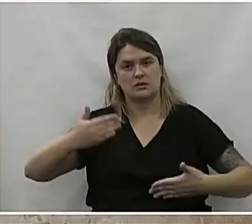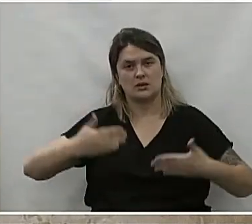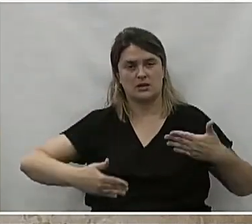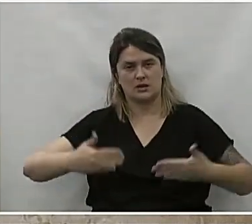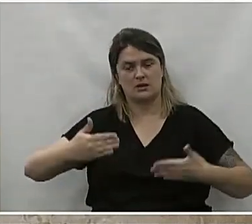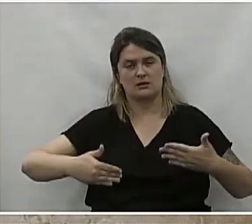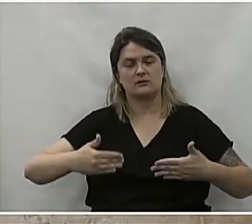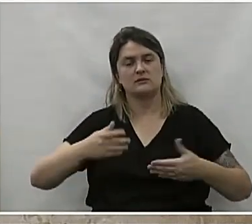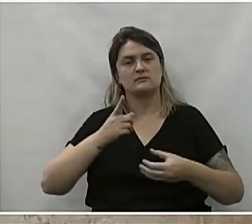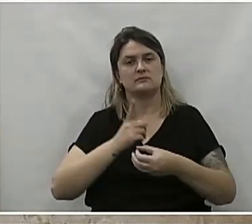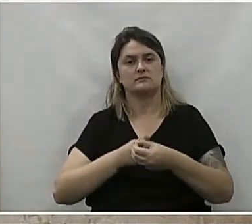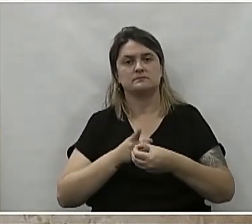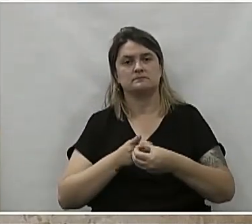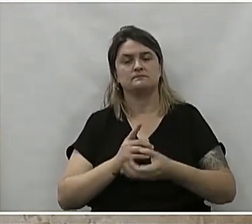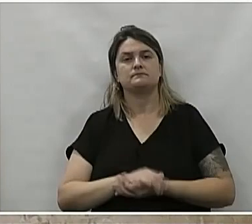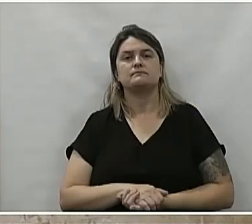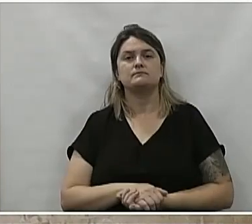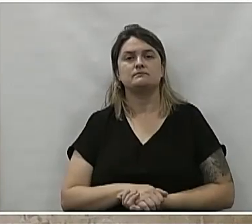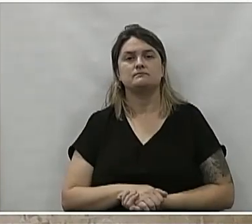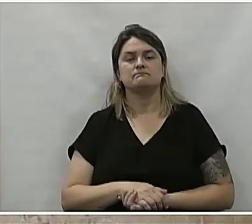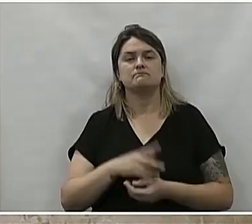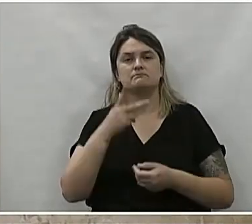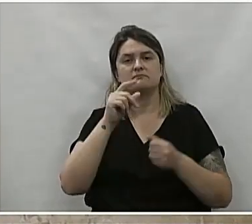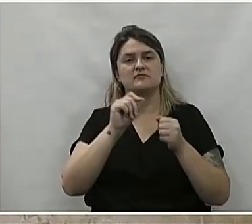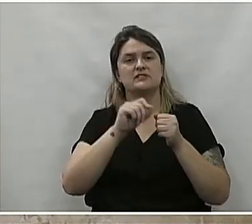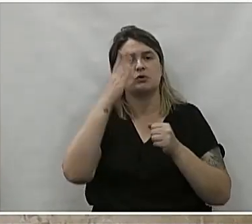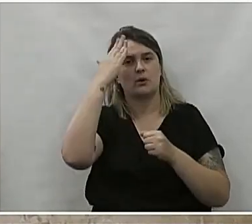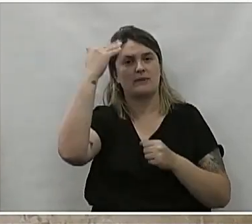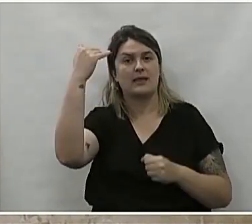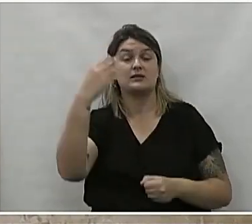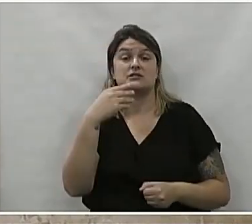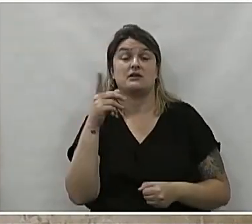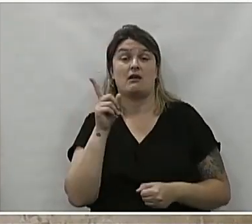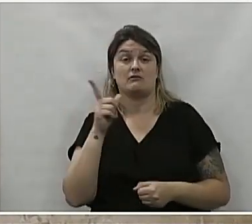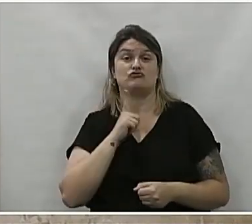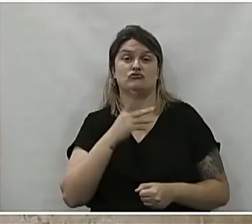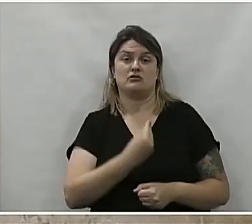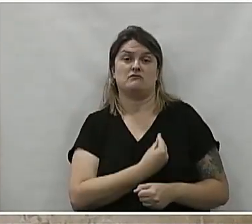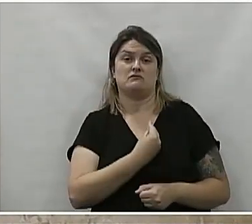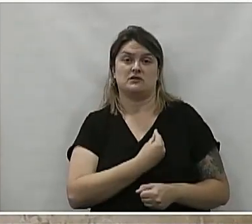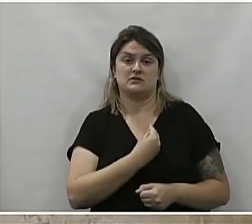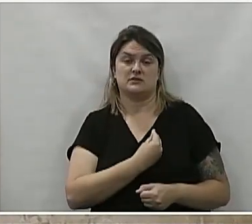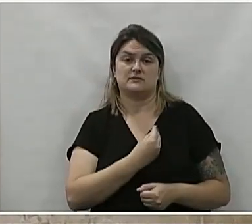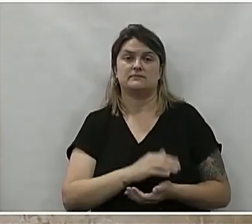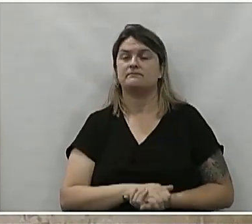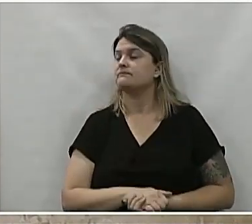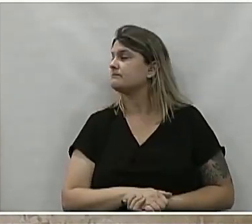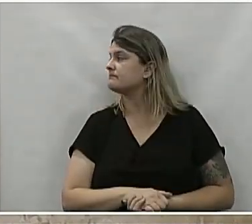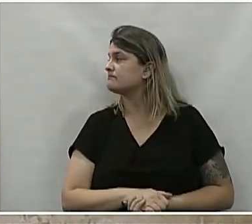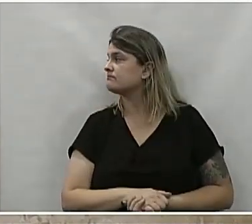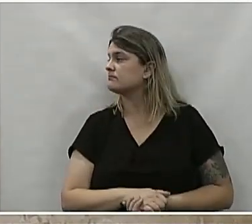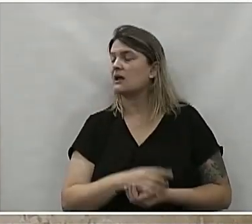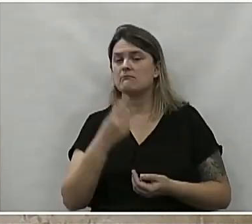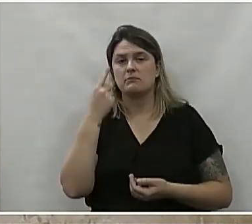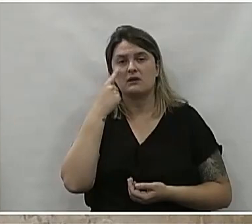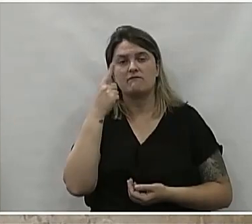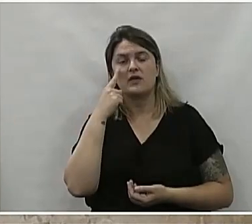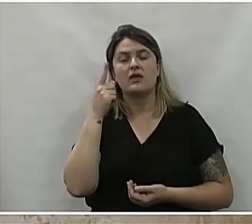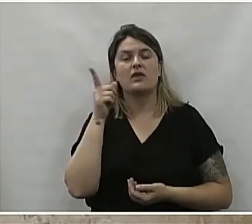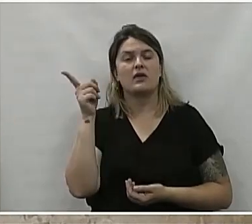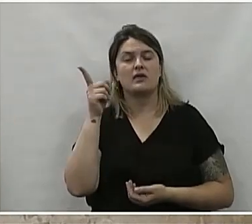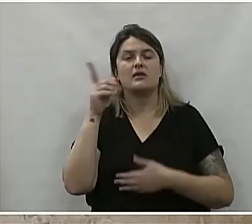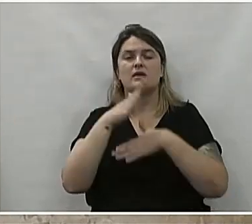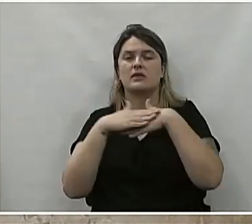Aqui do nosso município Acho que foi uma homenagem Em vida Para ele Mas Para ver o quanto Que